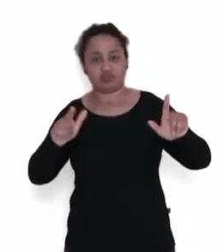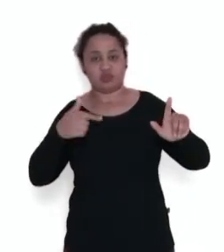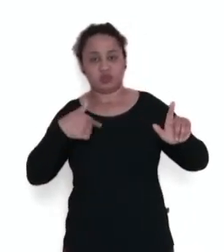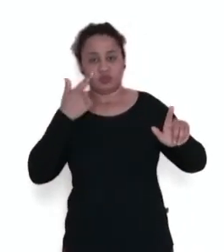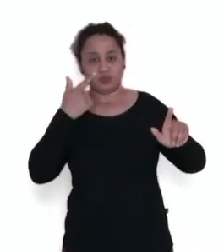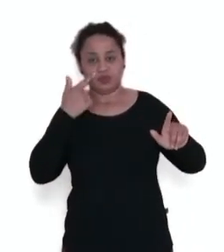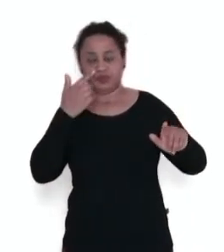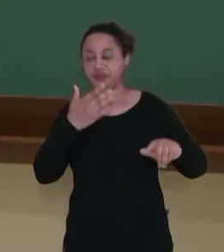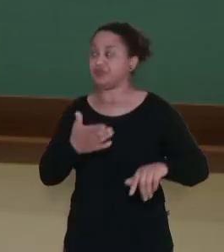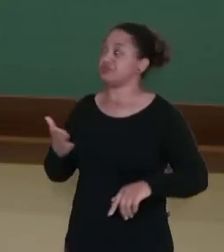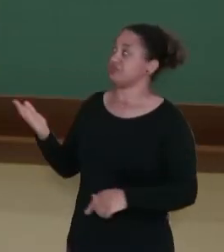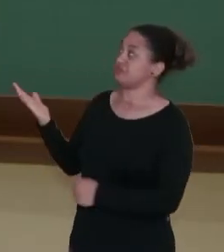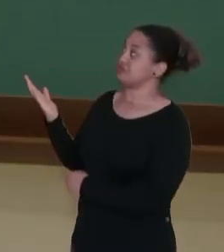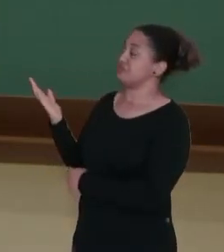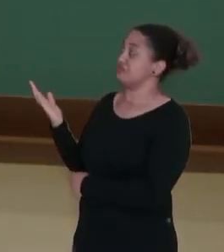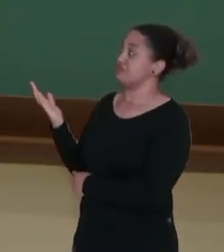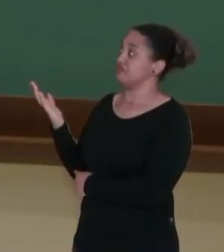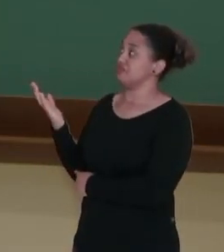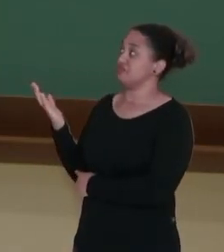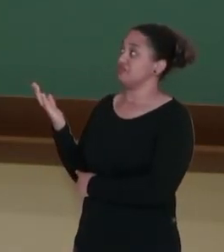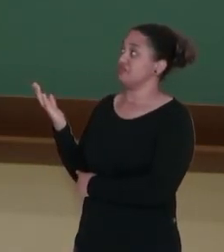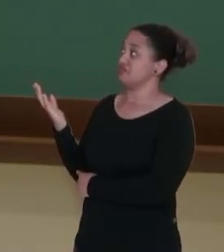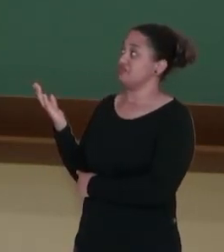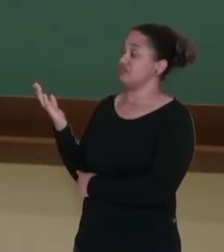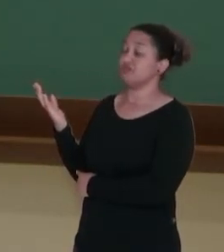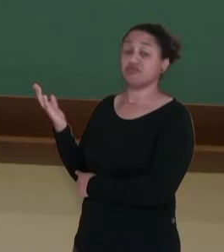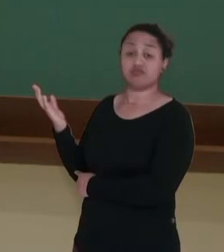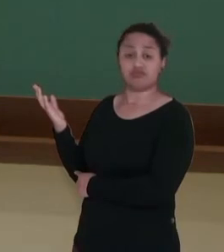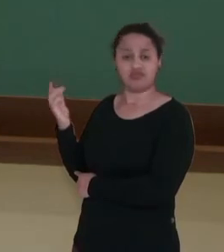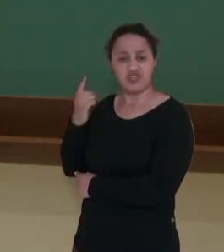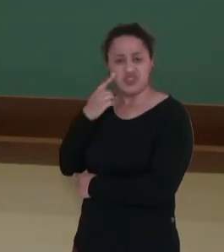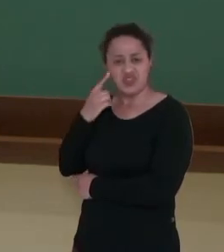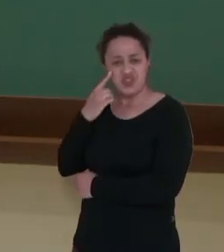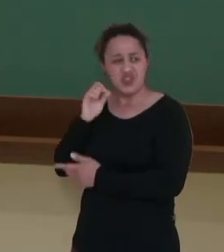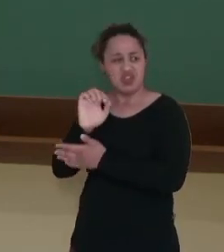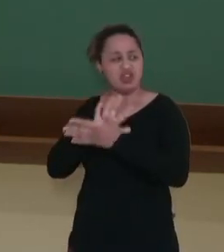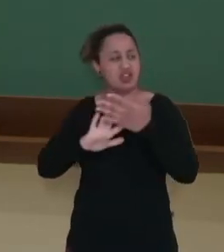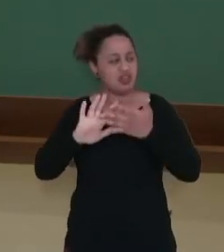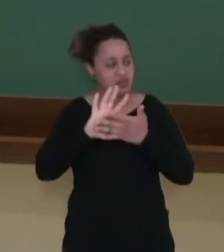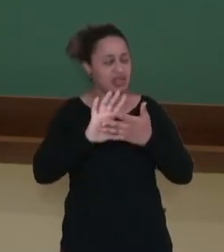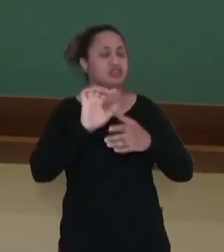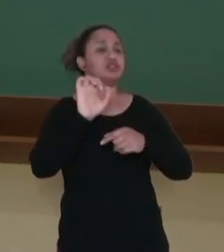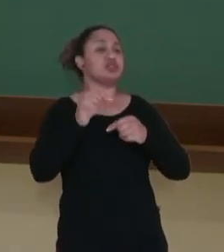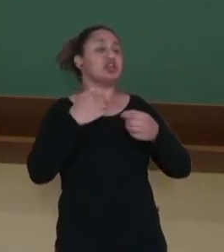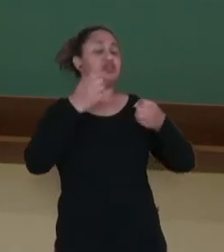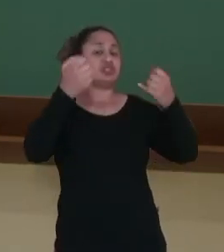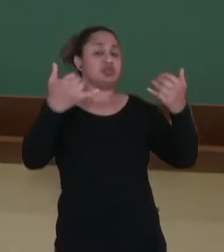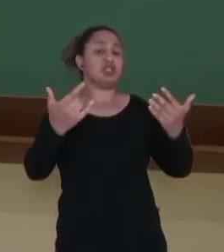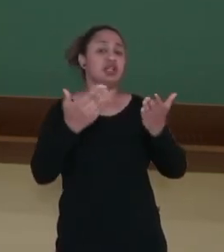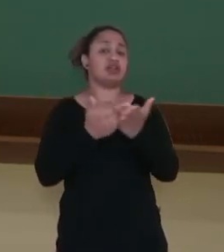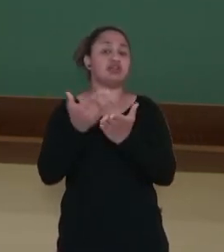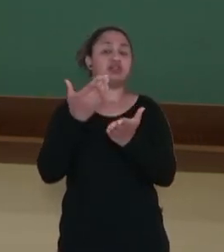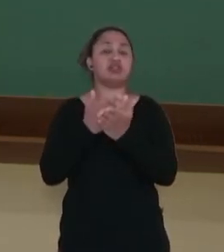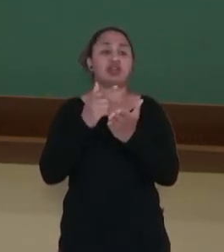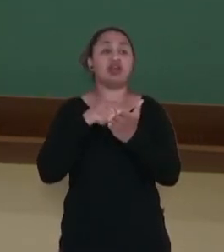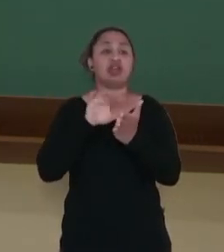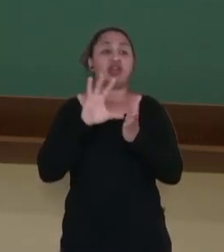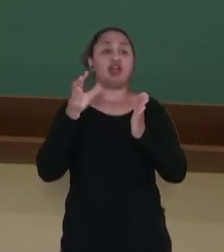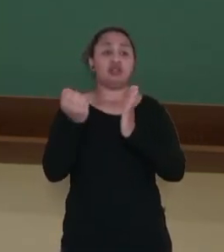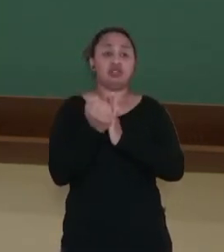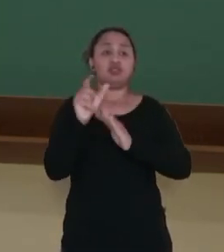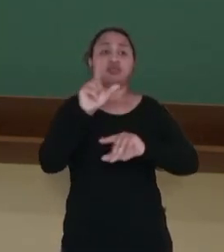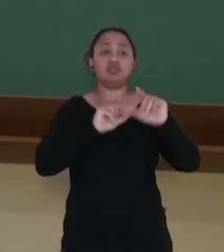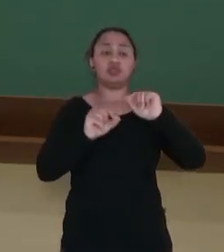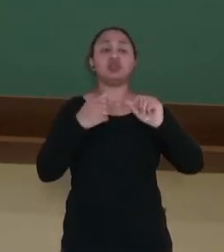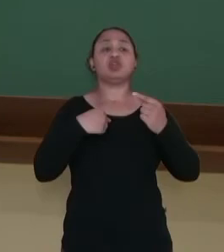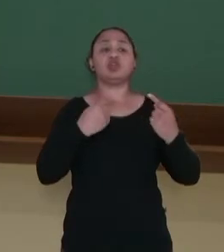né, da luta contra o trabalho infantil. Mas por que foi escolhido um catavento? Olha lá. O significado é do catavento de 5